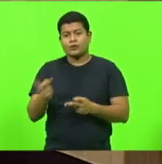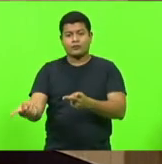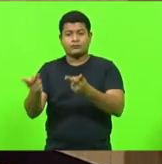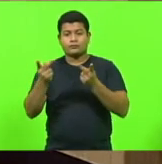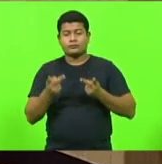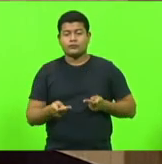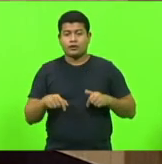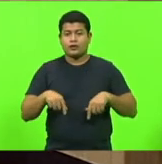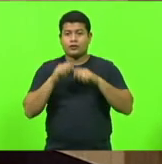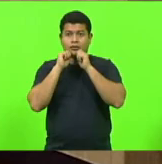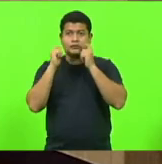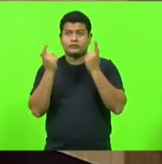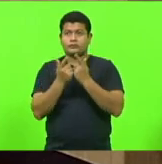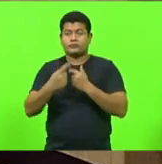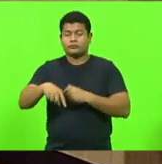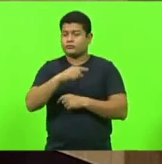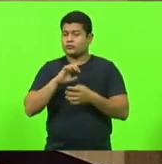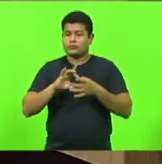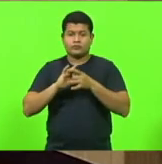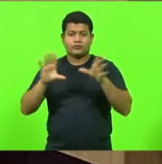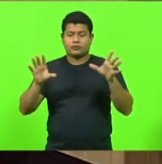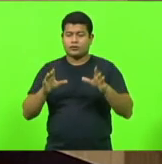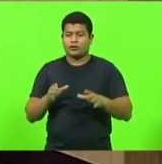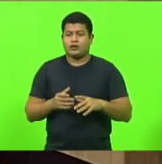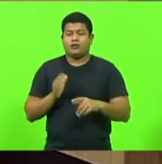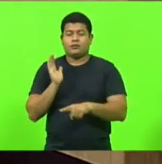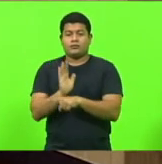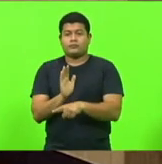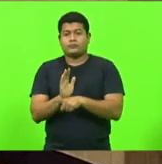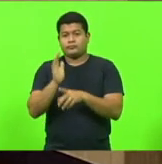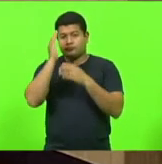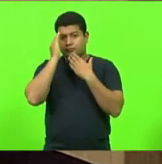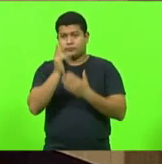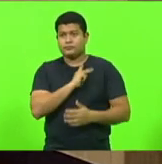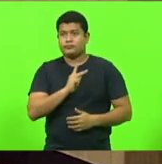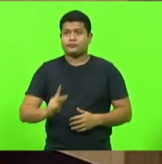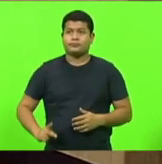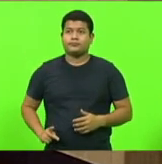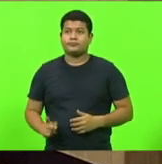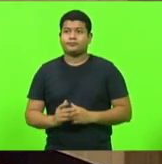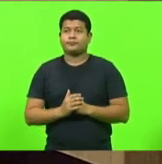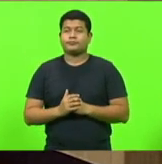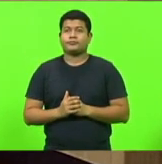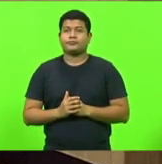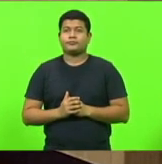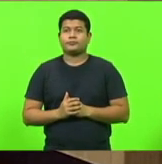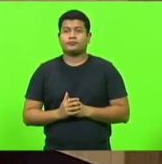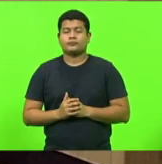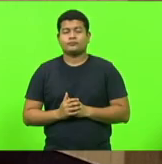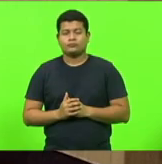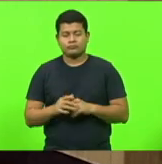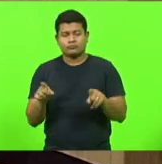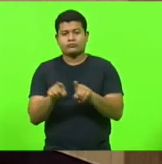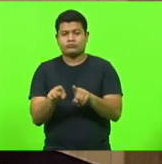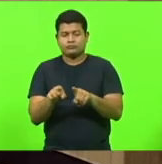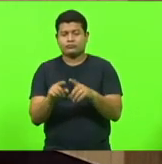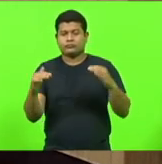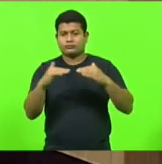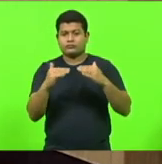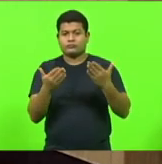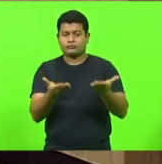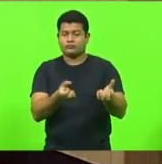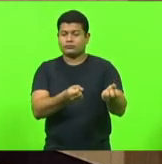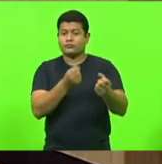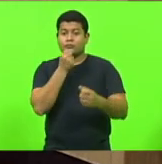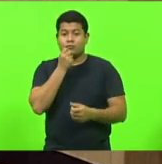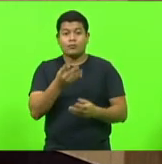casa, nos colocamos à disposição. Muito obrigado pela presença. Obrigado, senhor presidente. Também sejam bem-vindos aí ao Parlamento